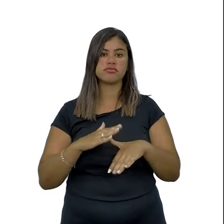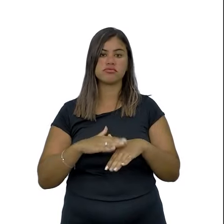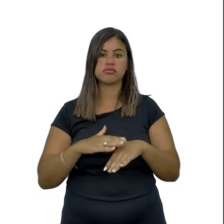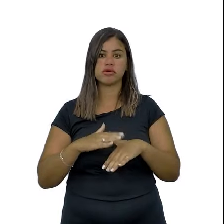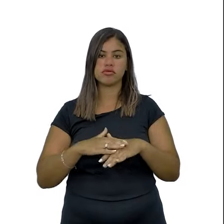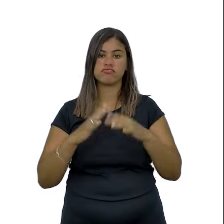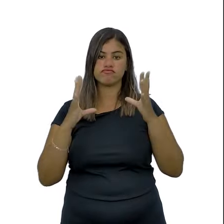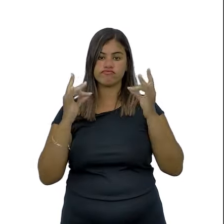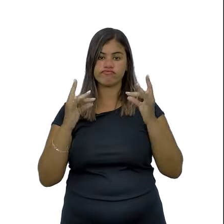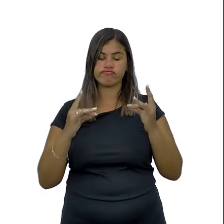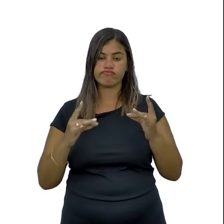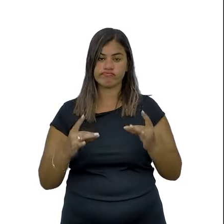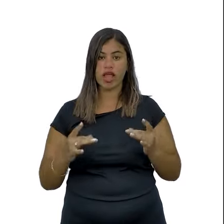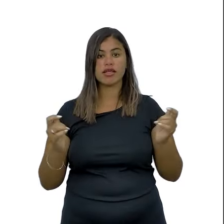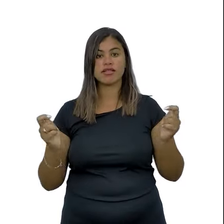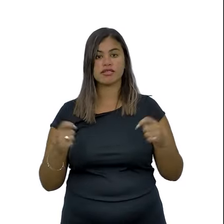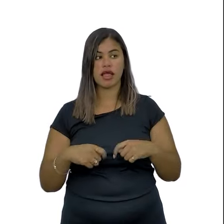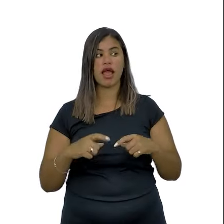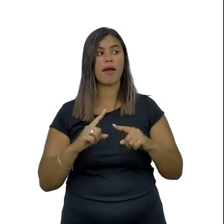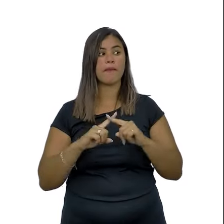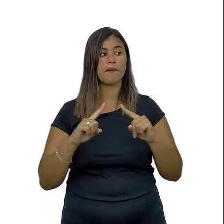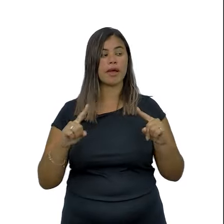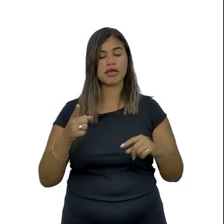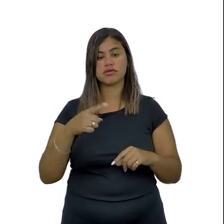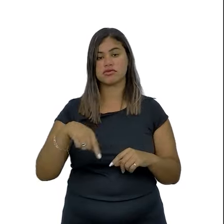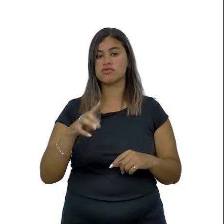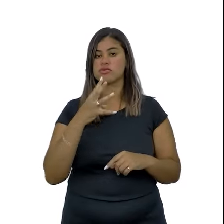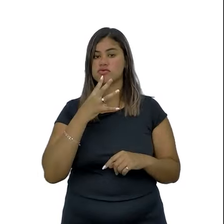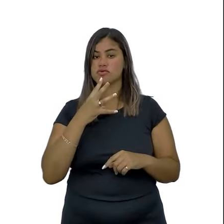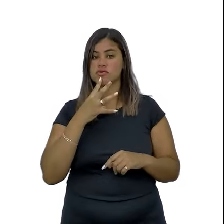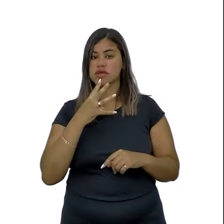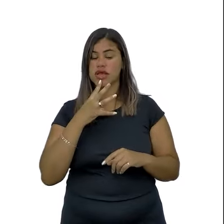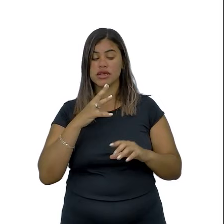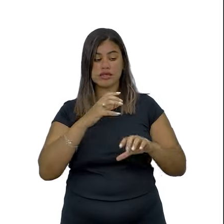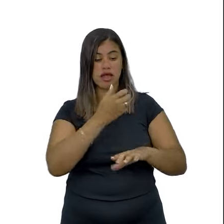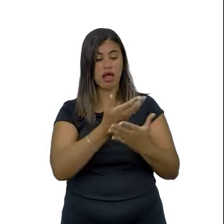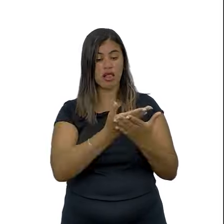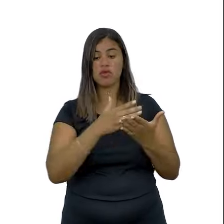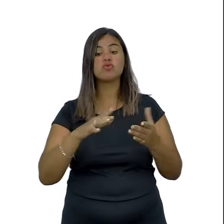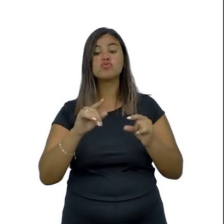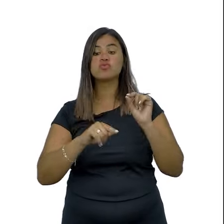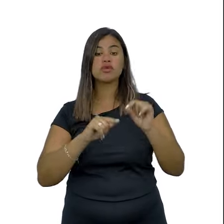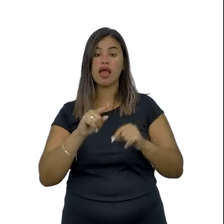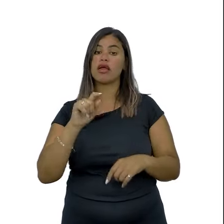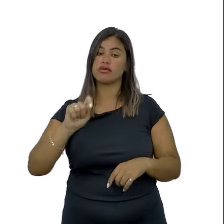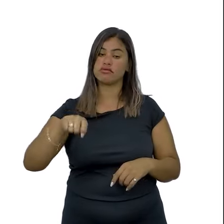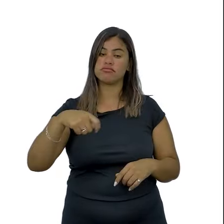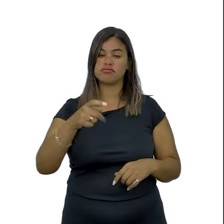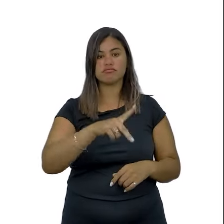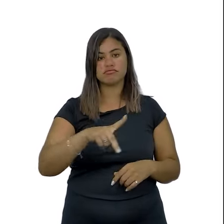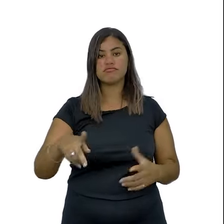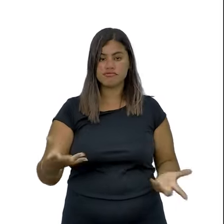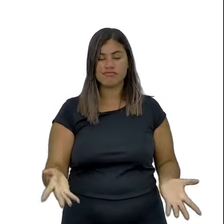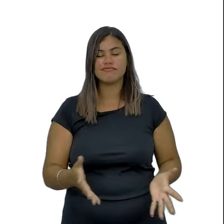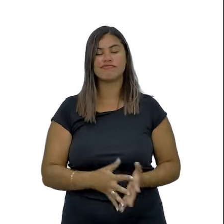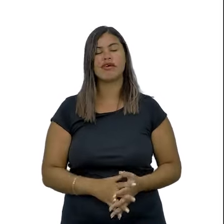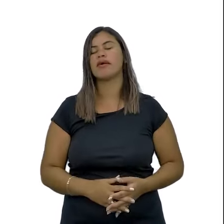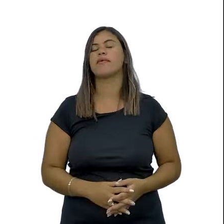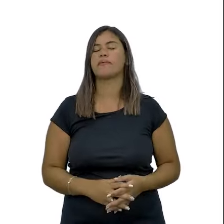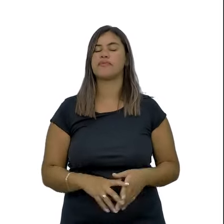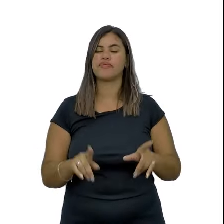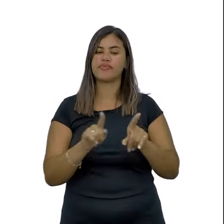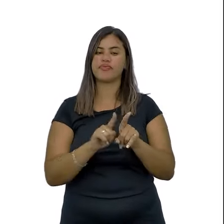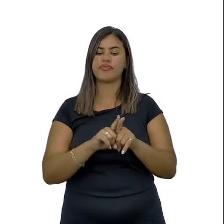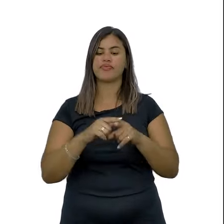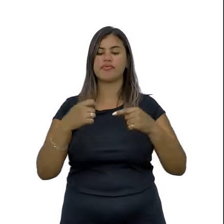bem explicitados, mas quem conhece a turma são vocês. Mas também é preciso pensar,